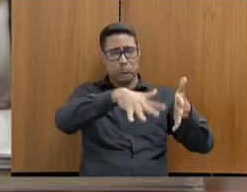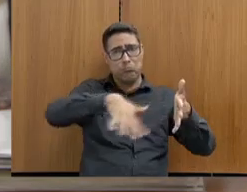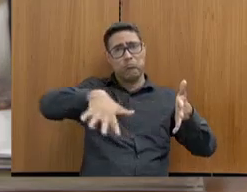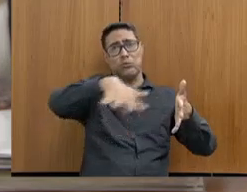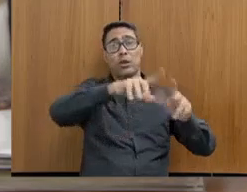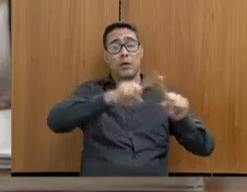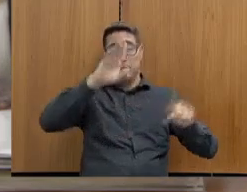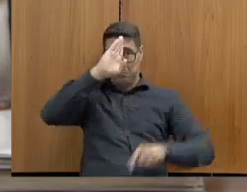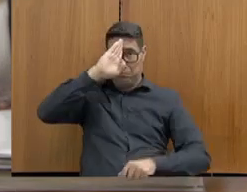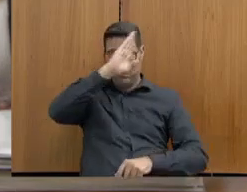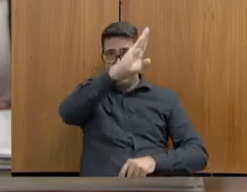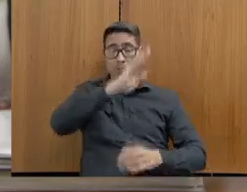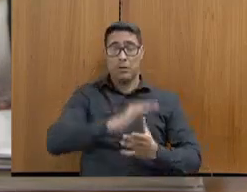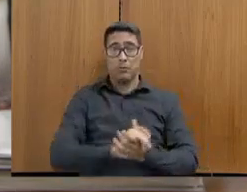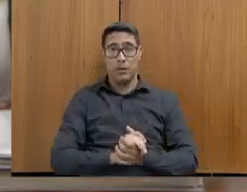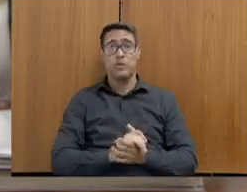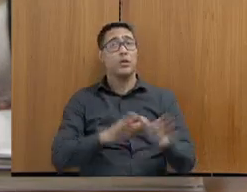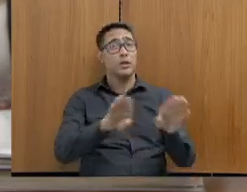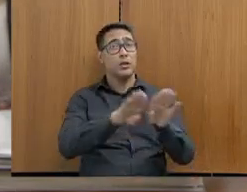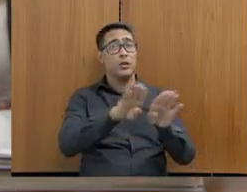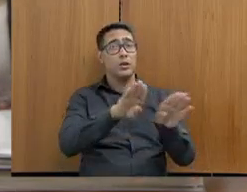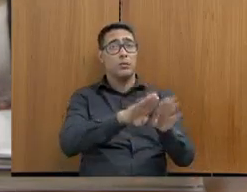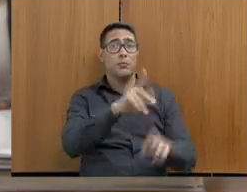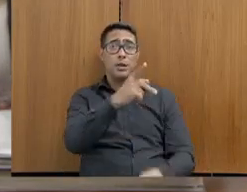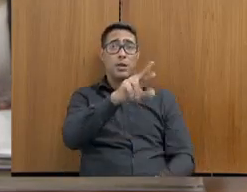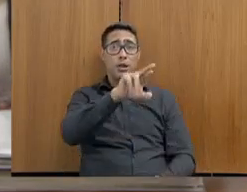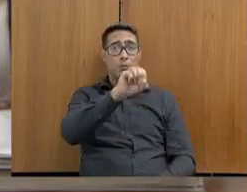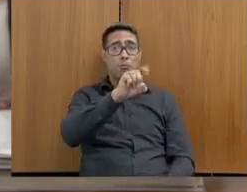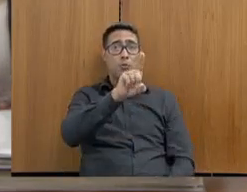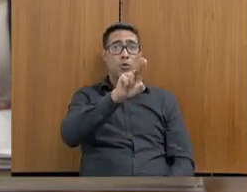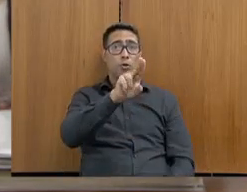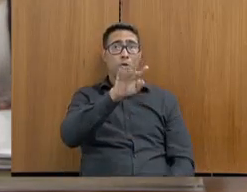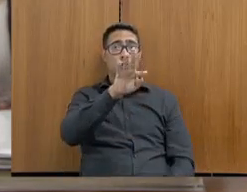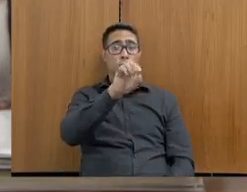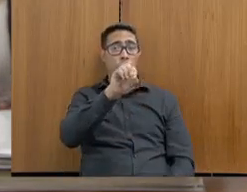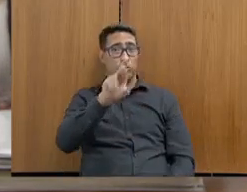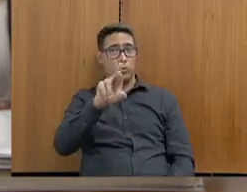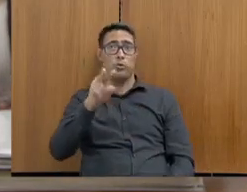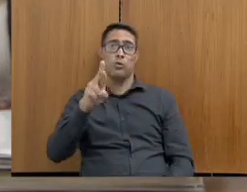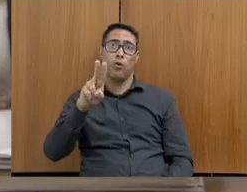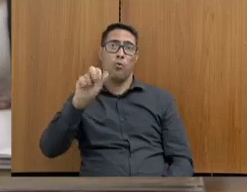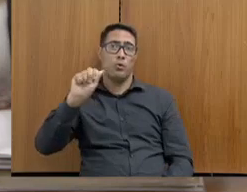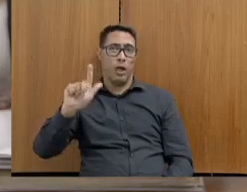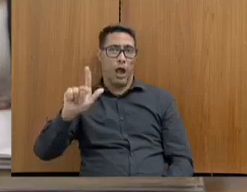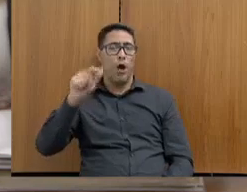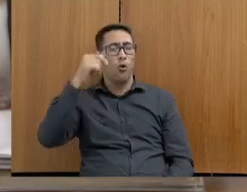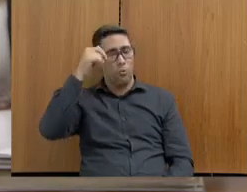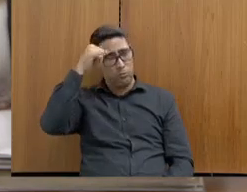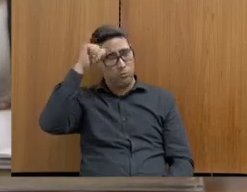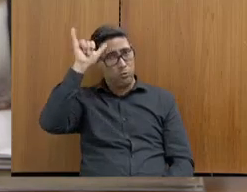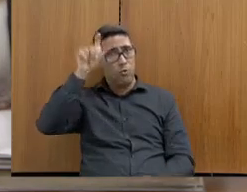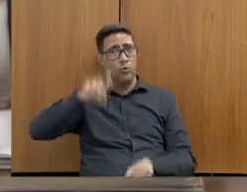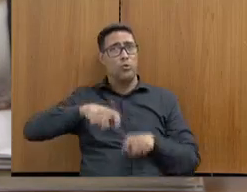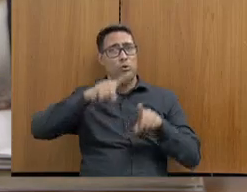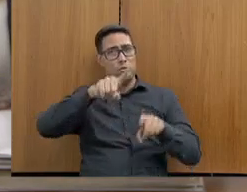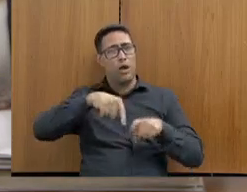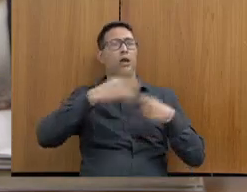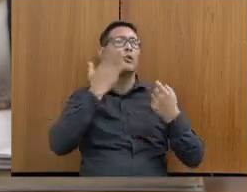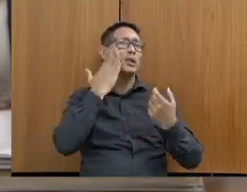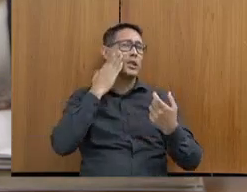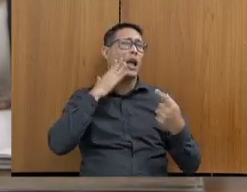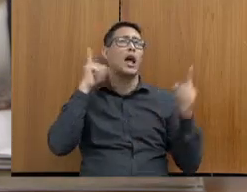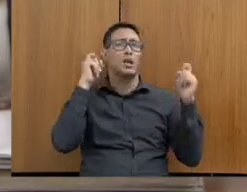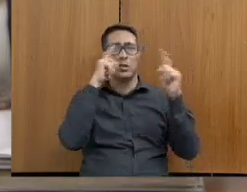principalmente para o produtor rural eu sou eu sou ligada sou ligado sou do campo Rural isso aí as dificuldades então